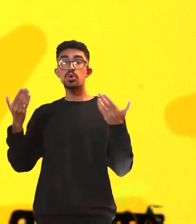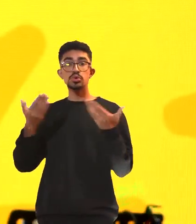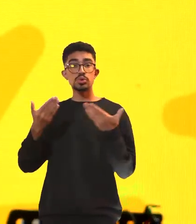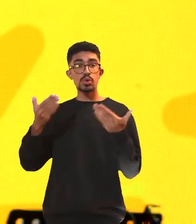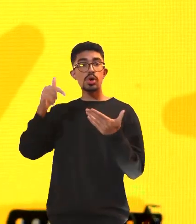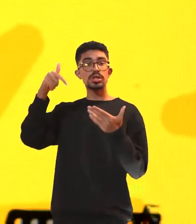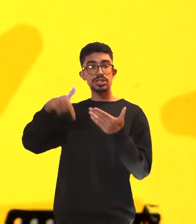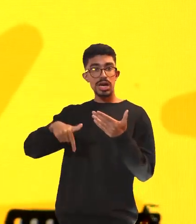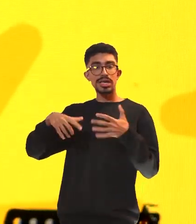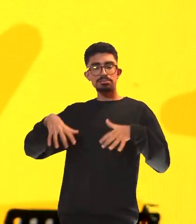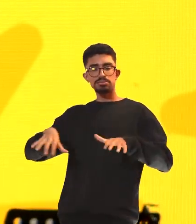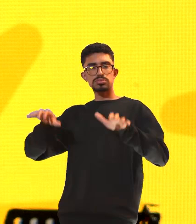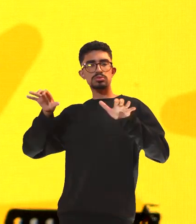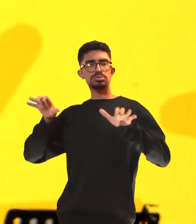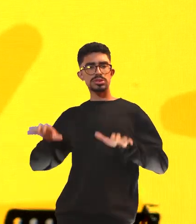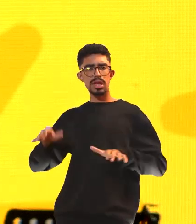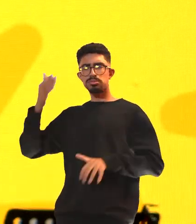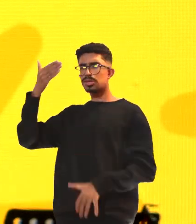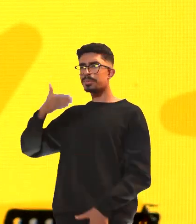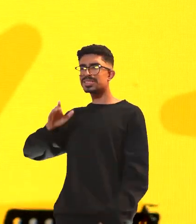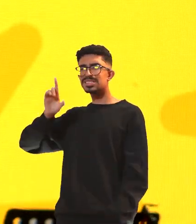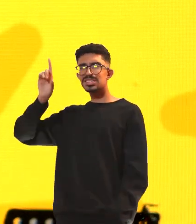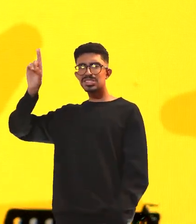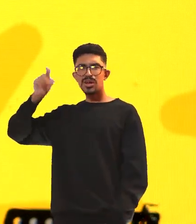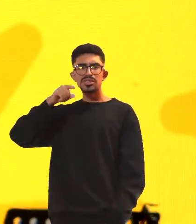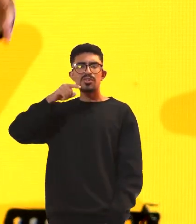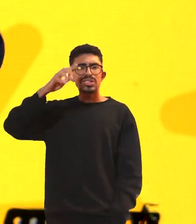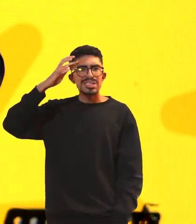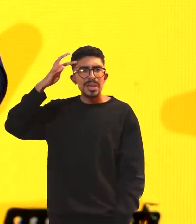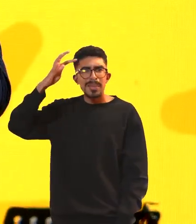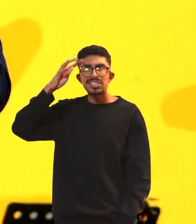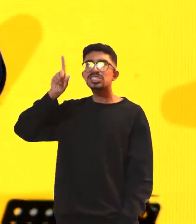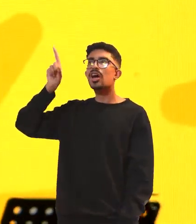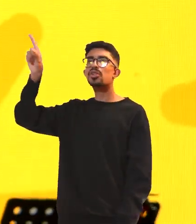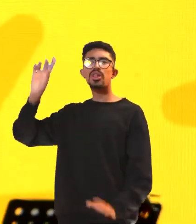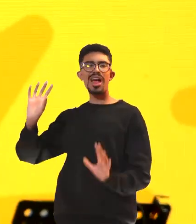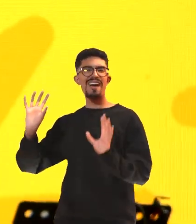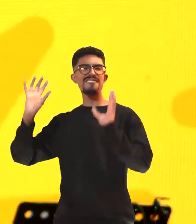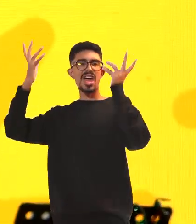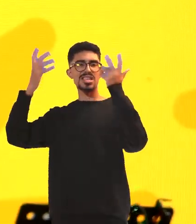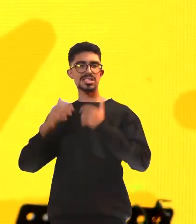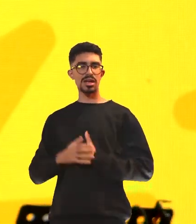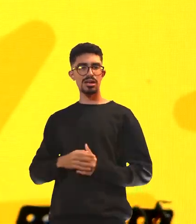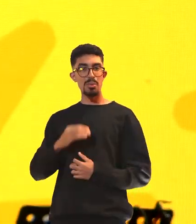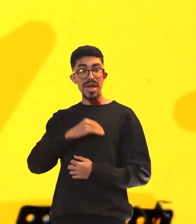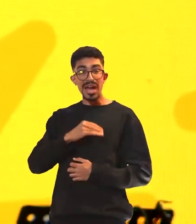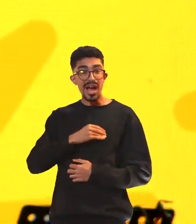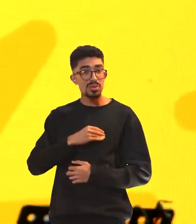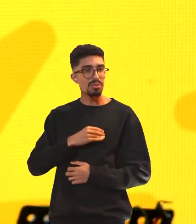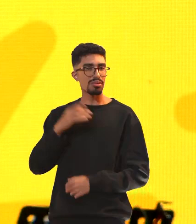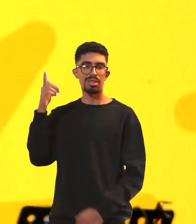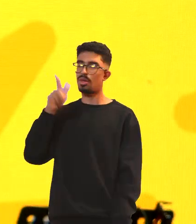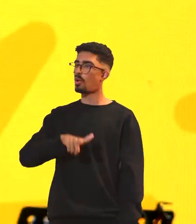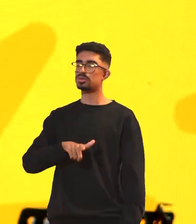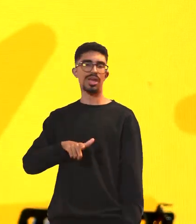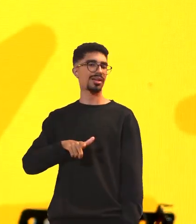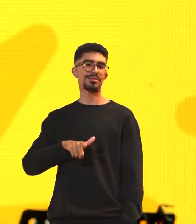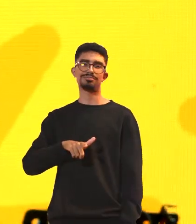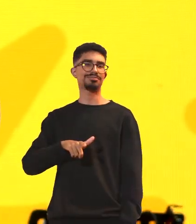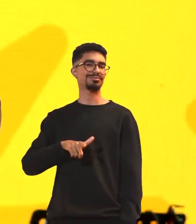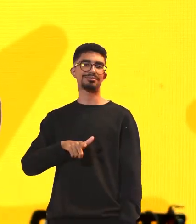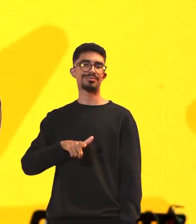adorando, a presença dEle te tocando, você adorando a Ele, cantando palavras de adoração e já pensando no pecado? Não consegue. Mas qual é o problema? É que a